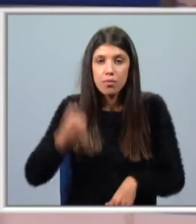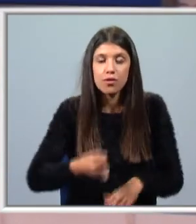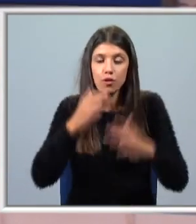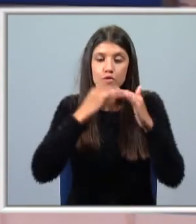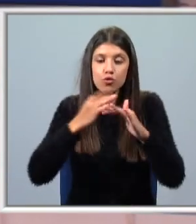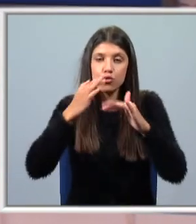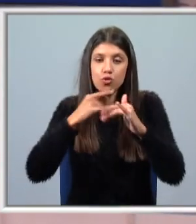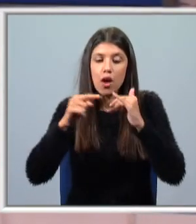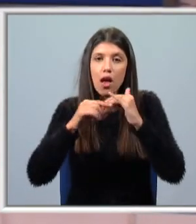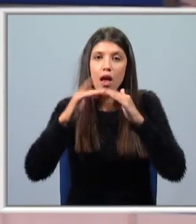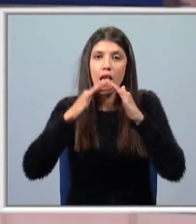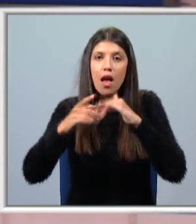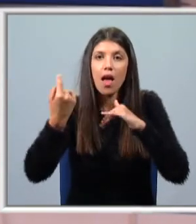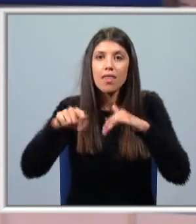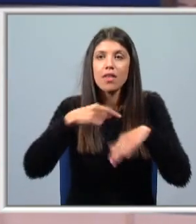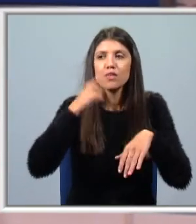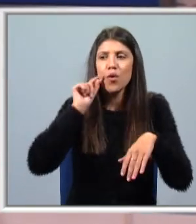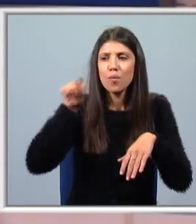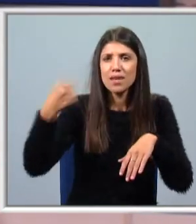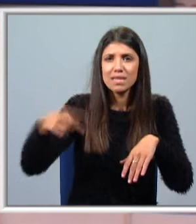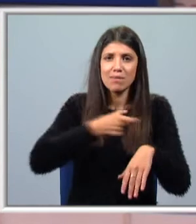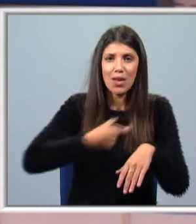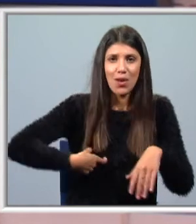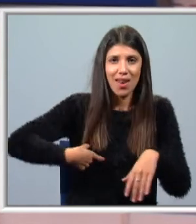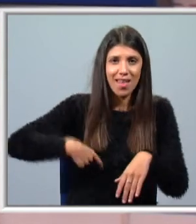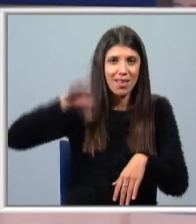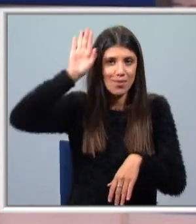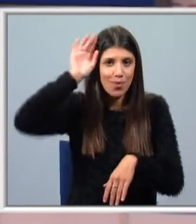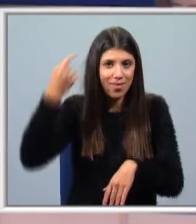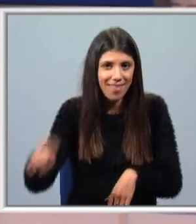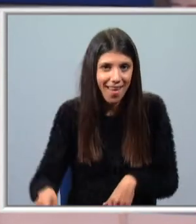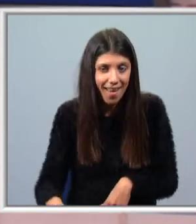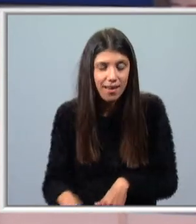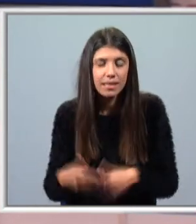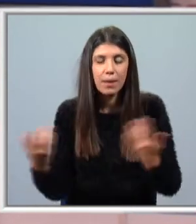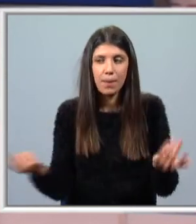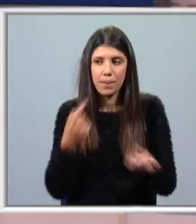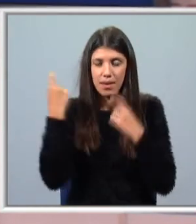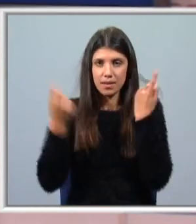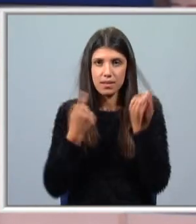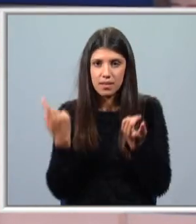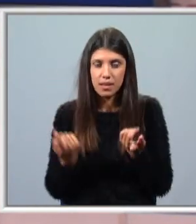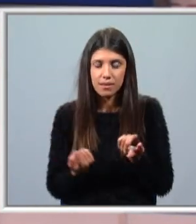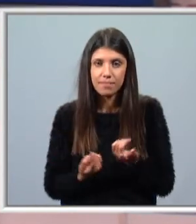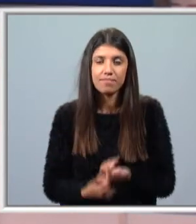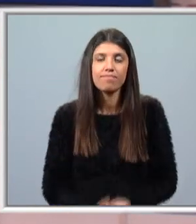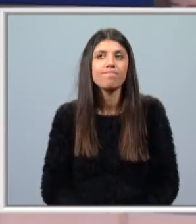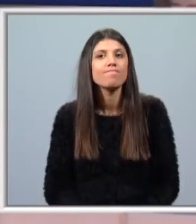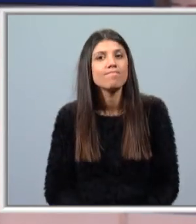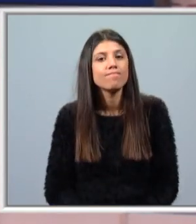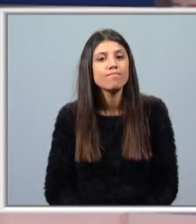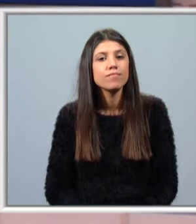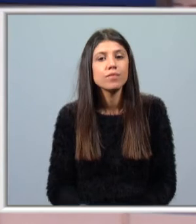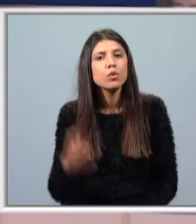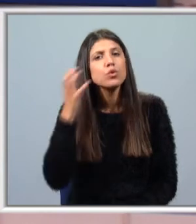príncipe tem orelhas de burro". Sabe o que fiquei a pensar? Será que tinham, quando saía aquele